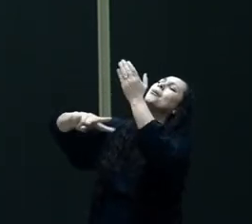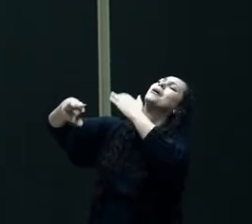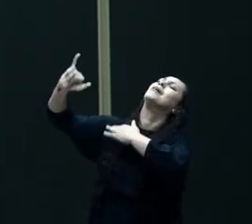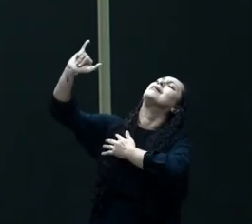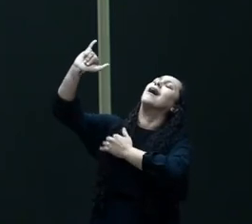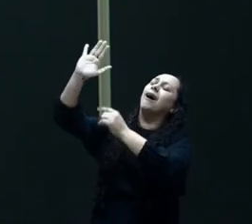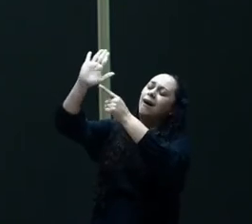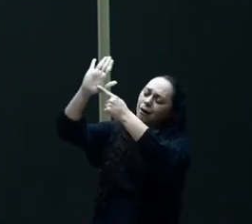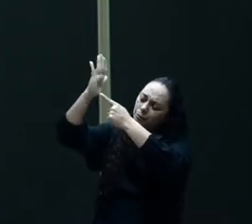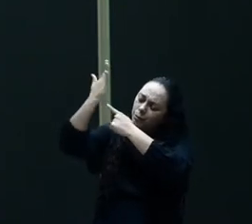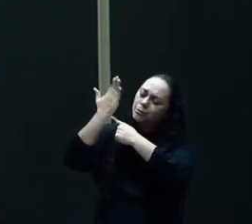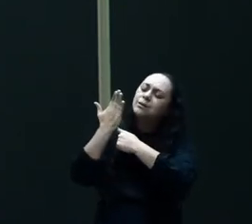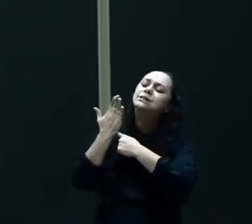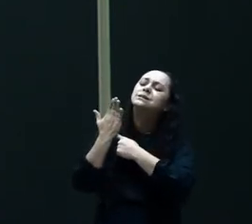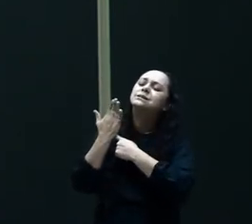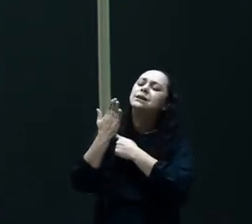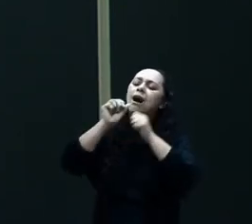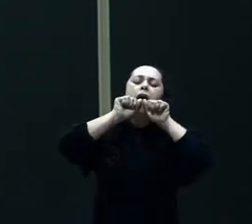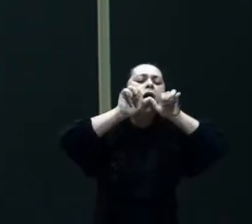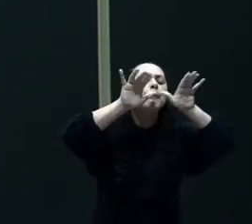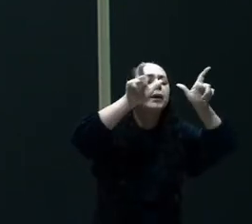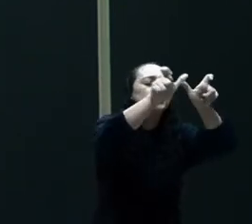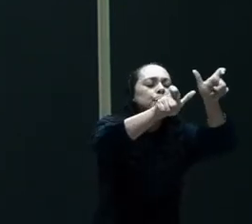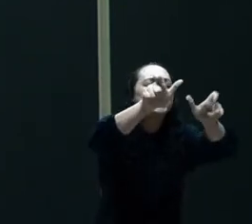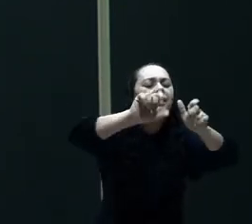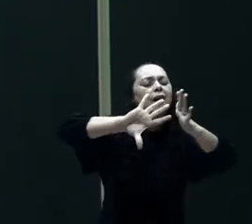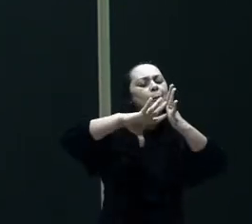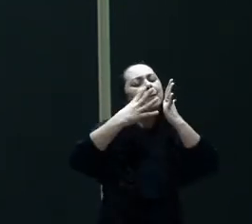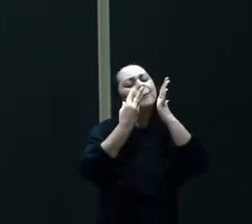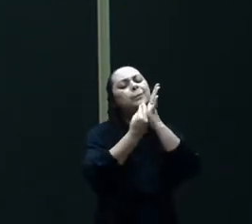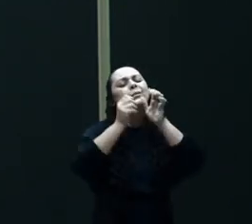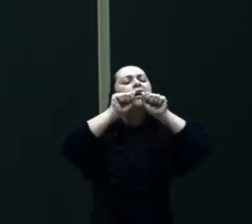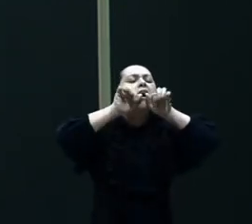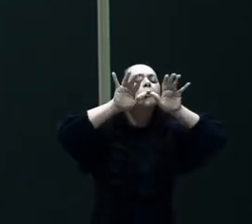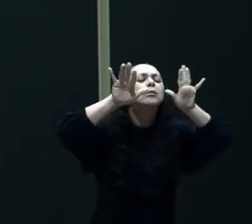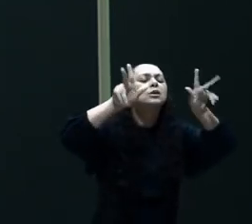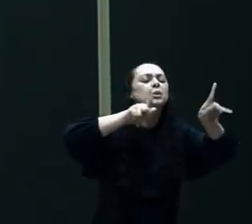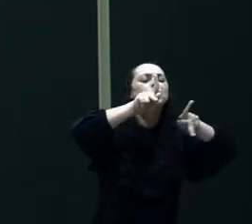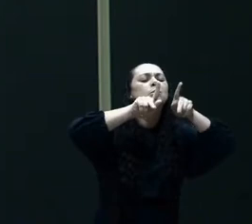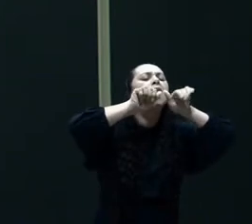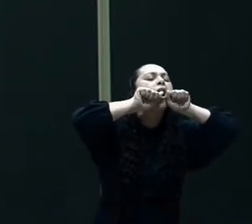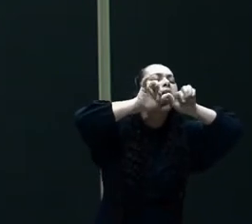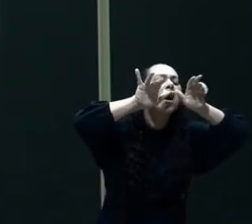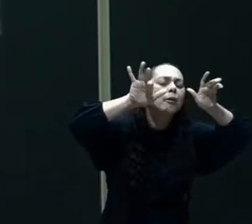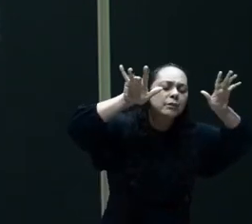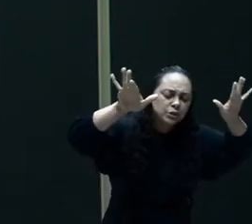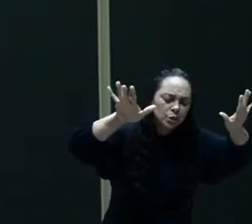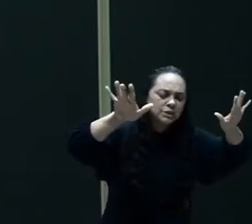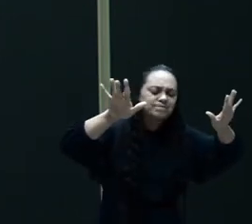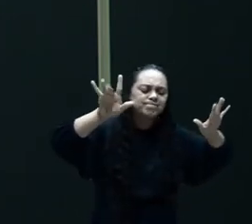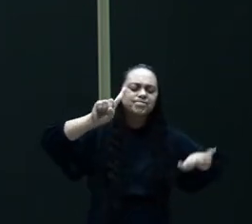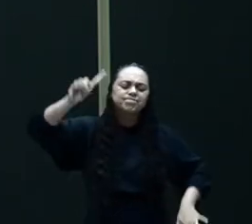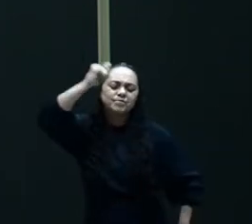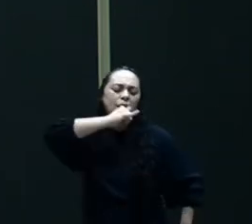as promessas abençoa a tua igreja abençoa o teu povo sim pai que essa palavra encontre um lugar